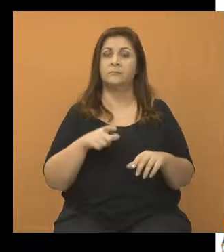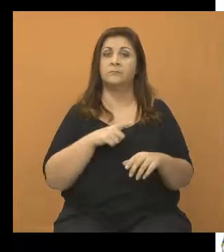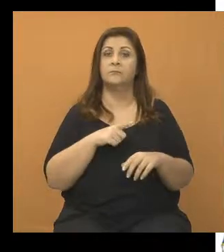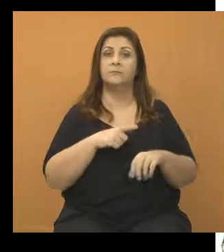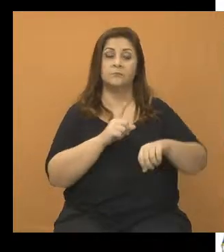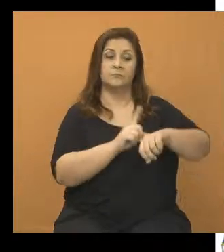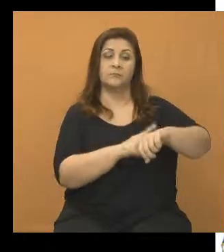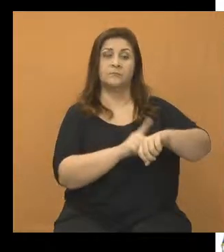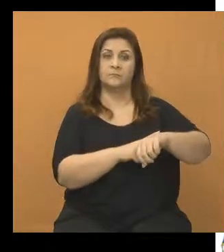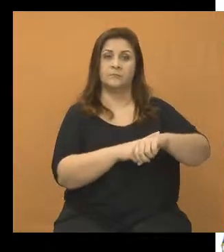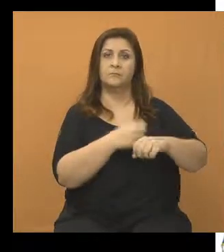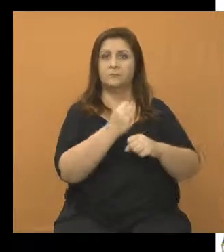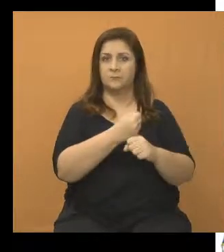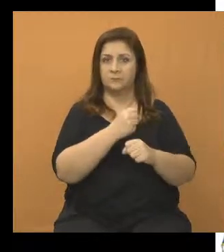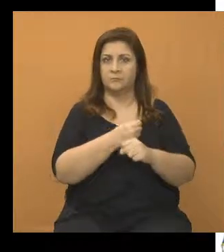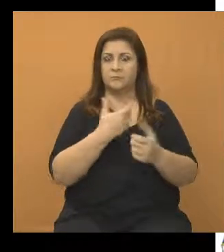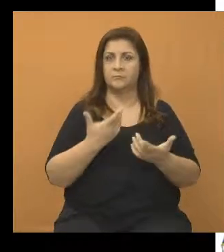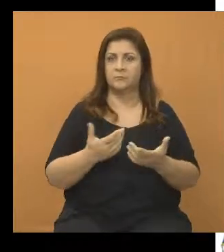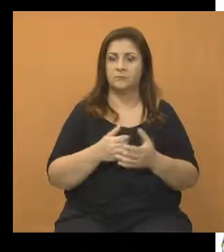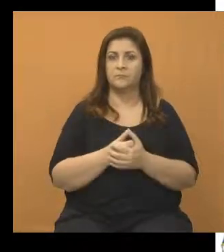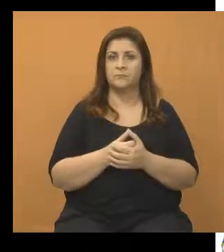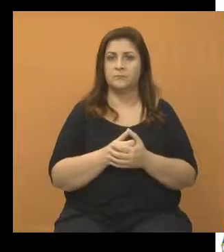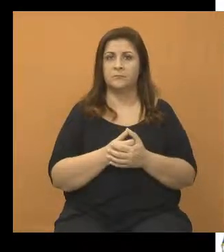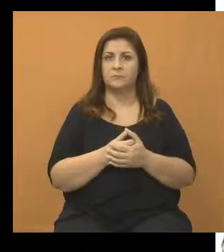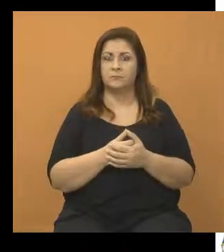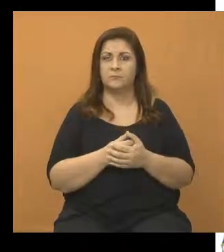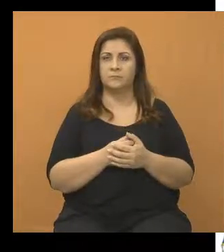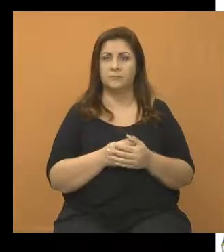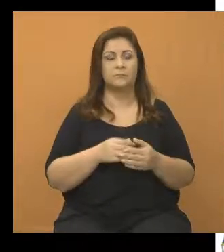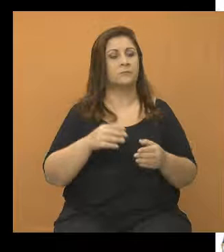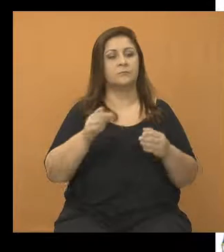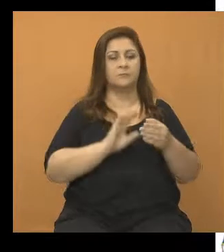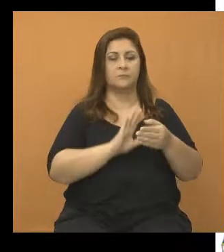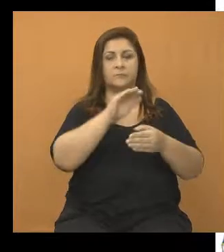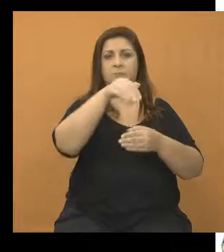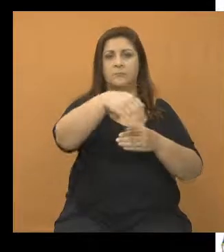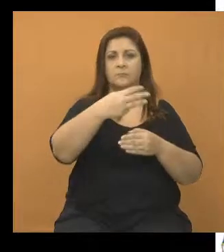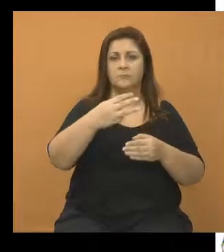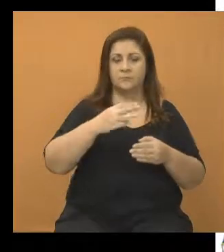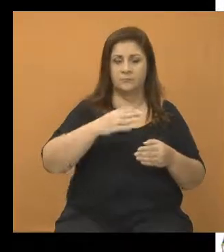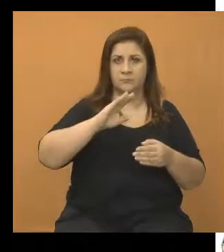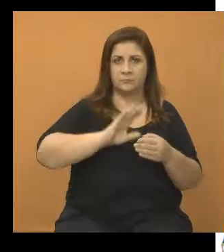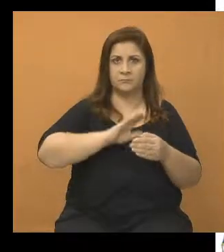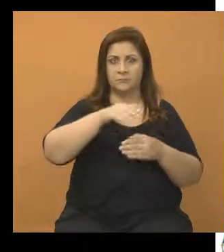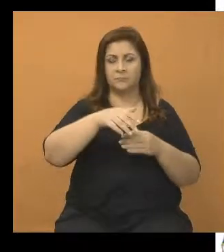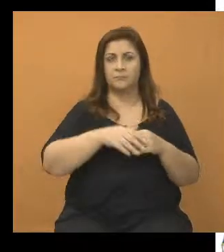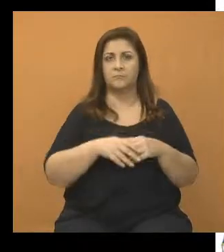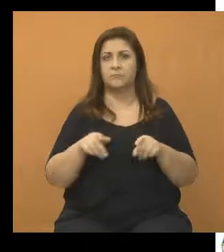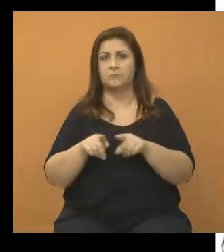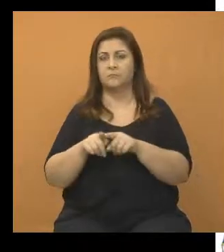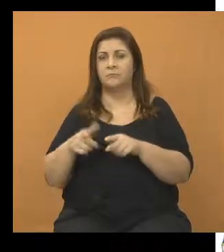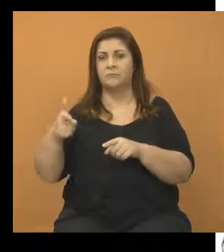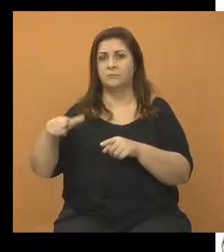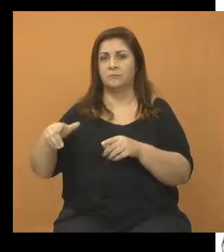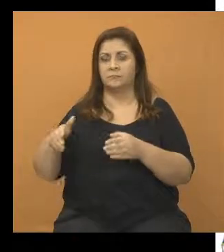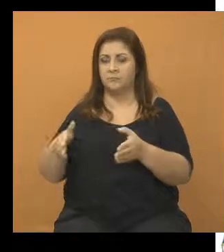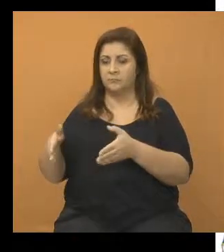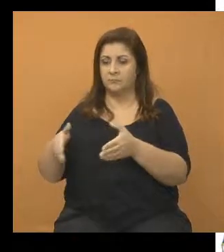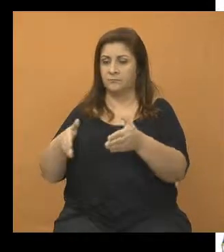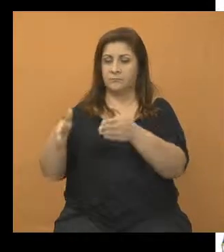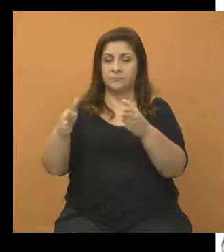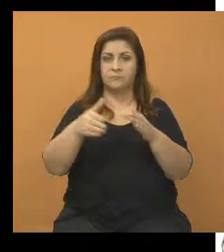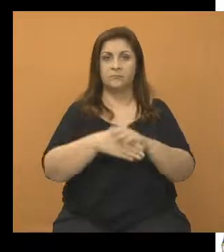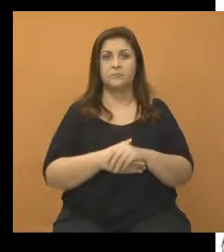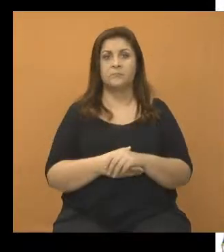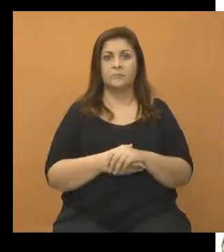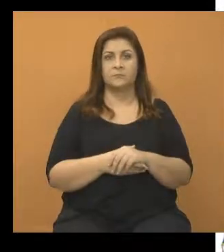de obras, né? Então, o eixo Malaquiaçade de Castelo Branco é a terceira ponte, o eixo da Avilino até a Malaquiaçade